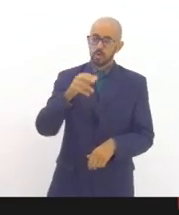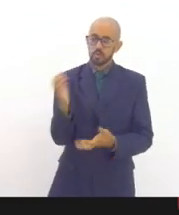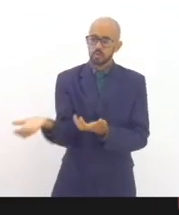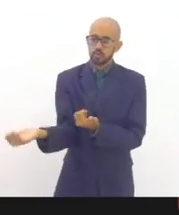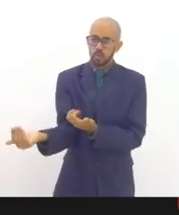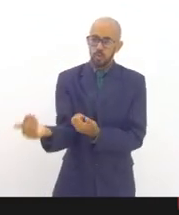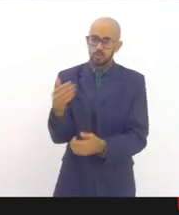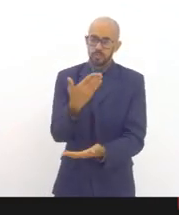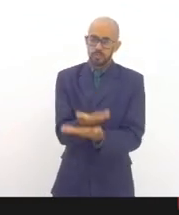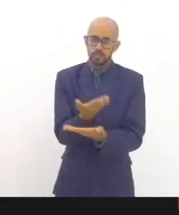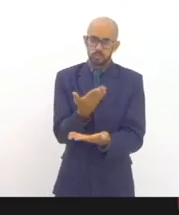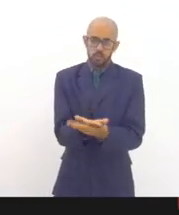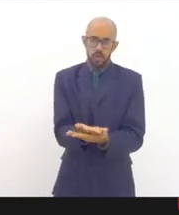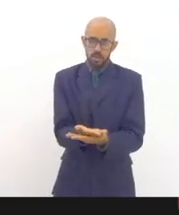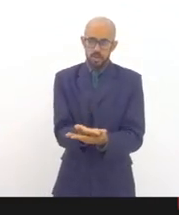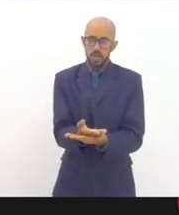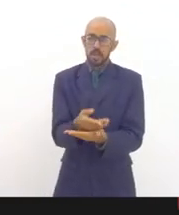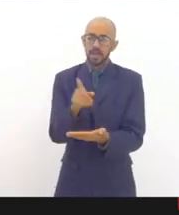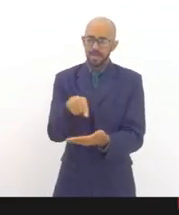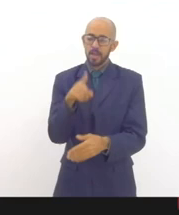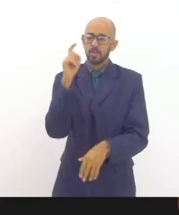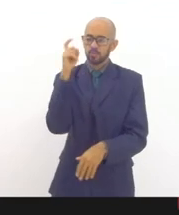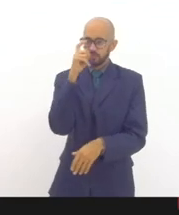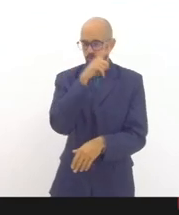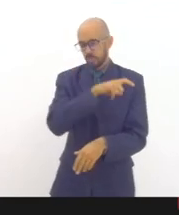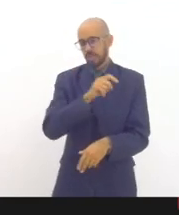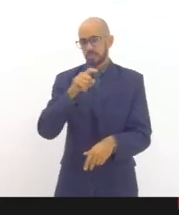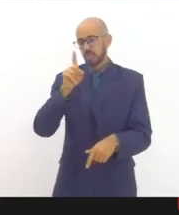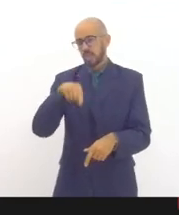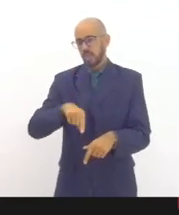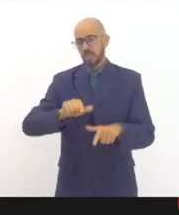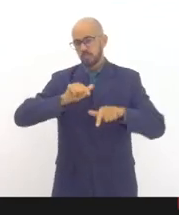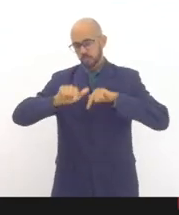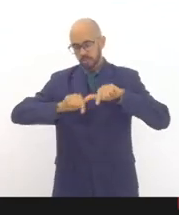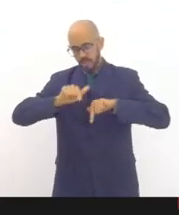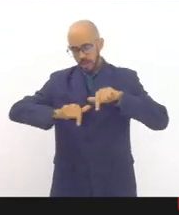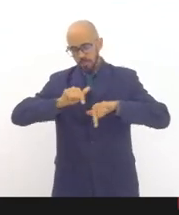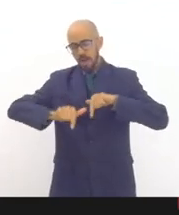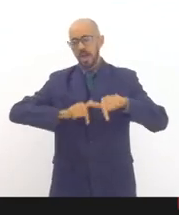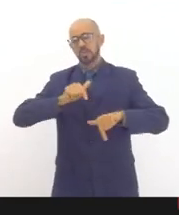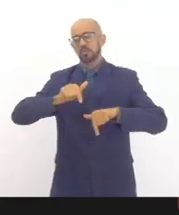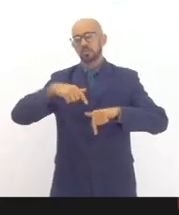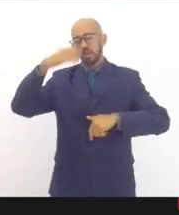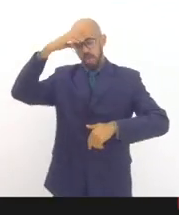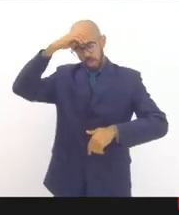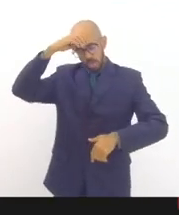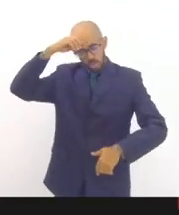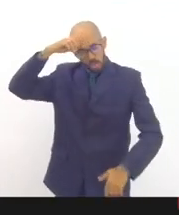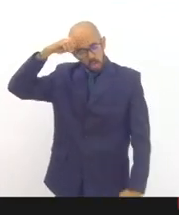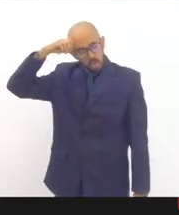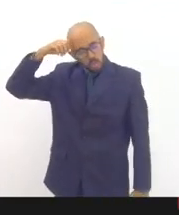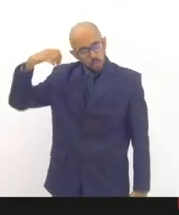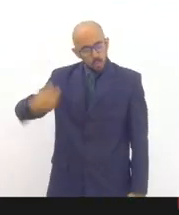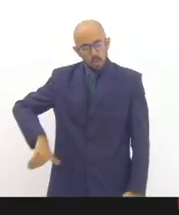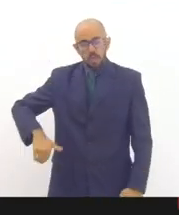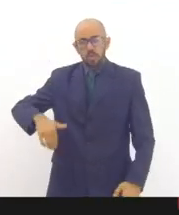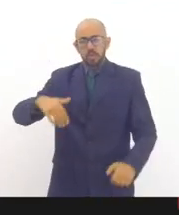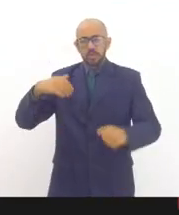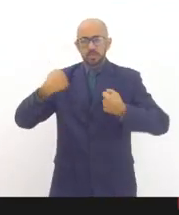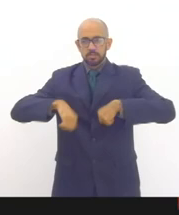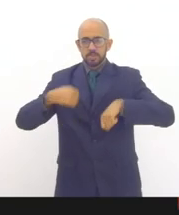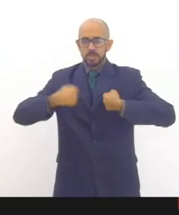escola. É com muita dificuldade, é com muito trabalho, com muito suor, que eles têm que